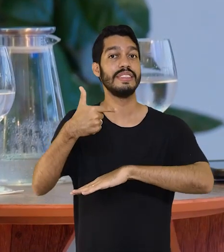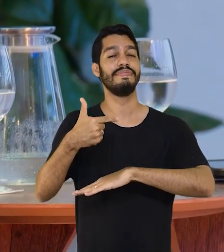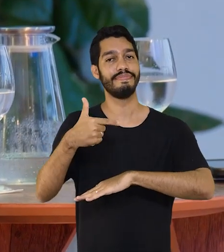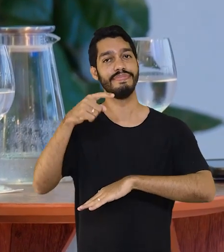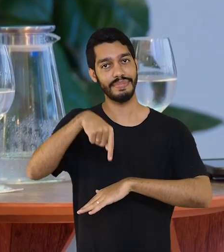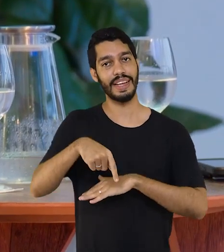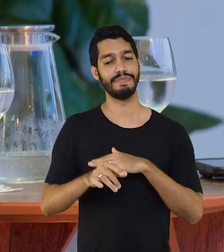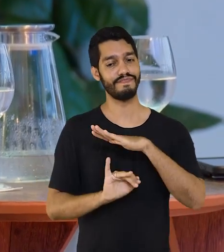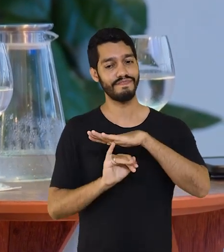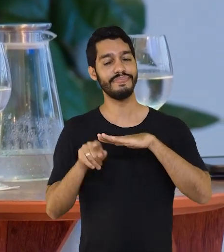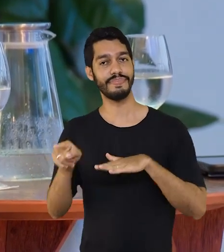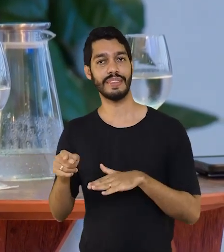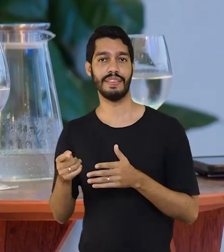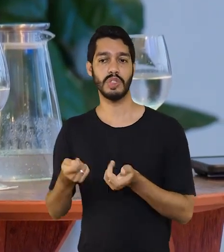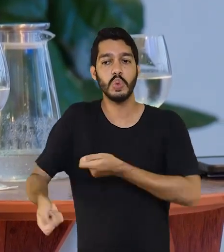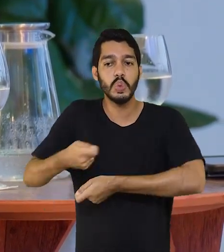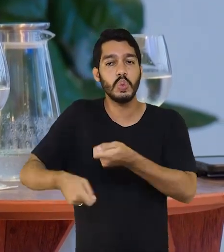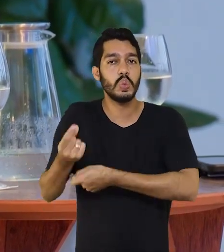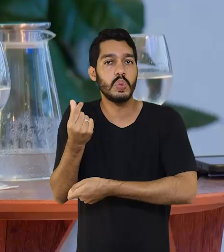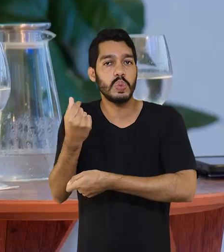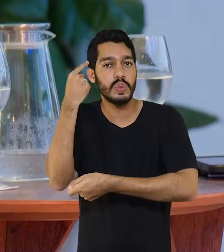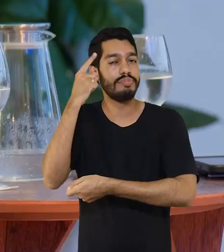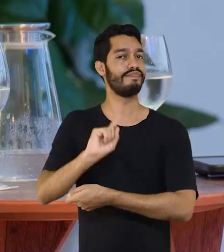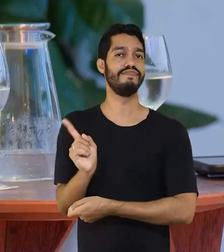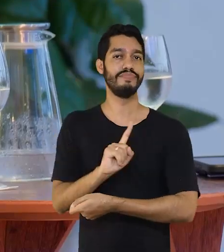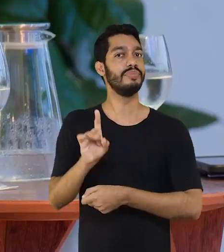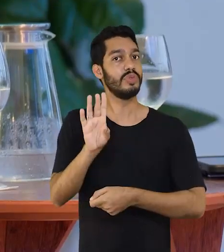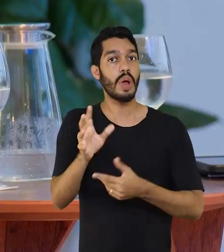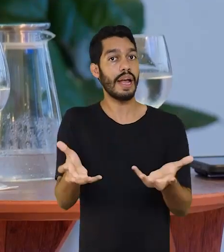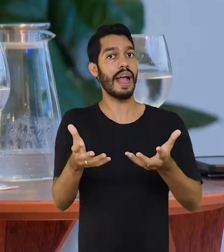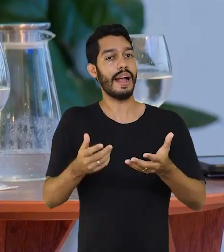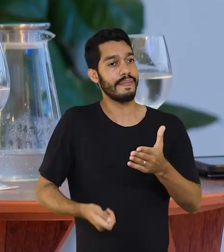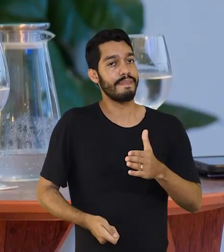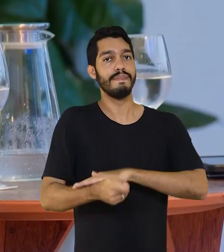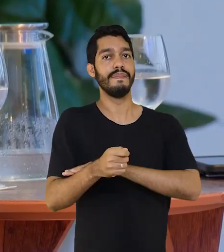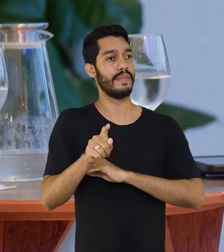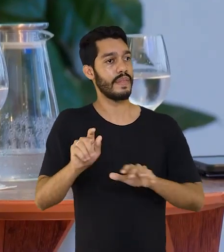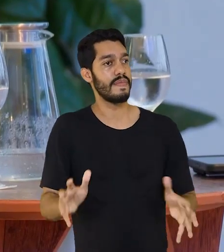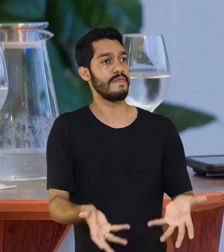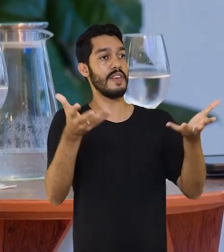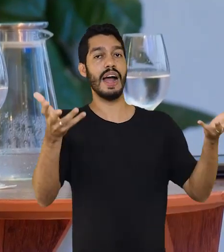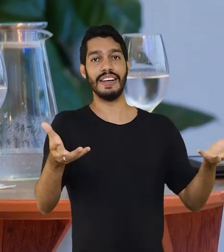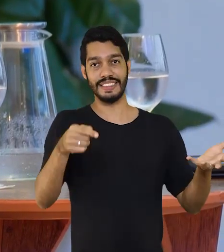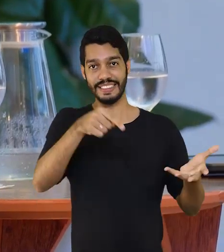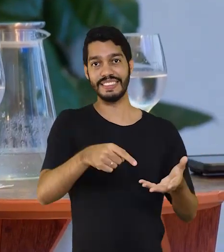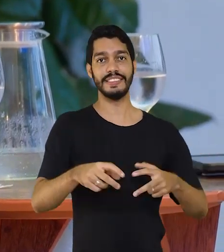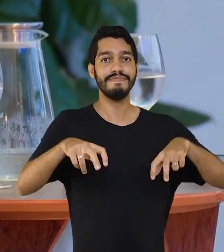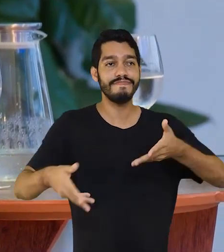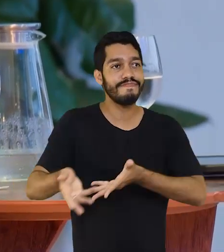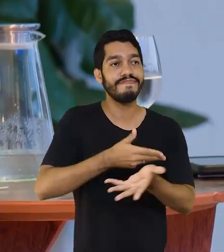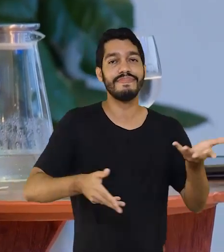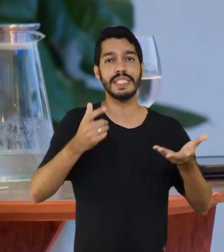que é esse instituto sem fins lucrativos para exatamente fomentar essa conversa e ser esse